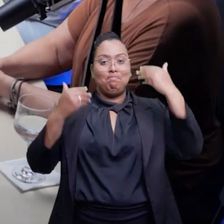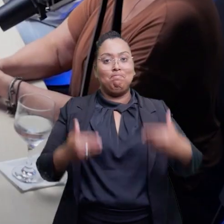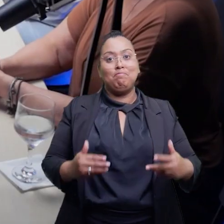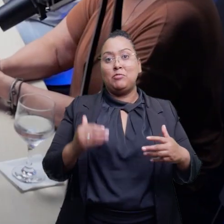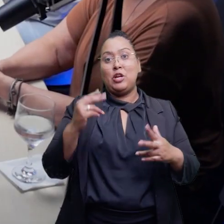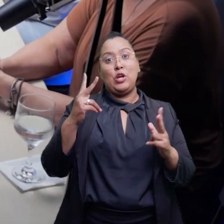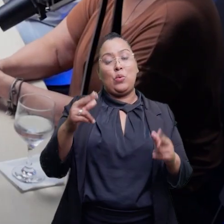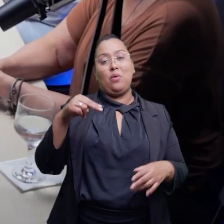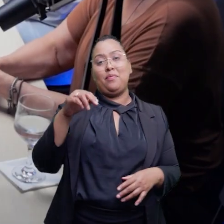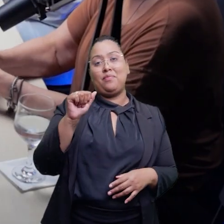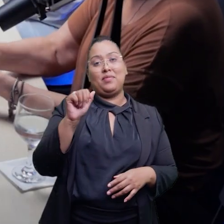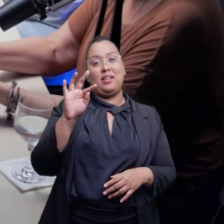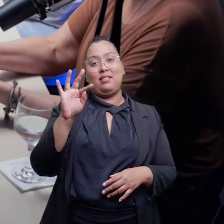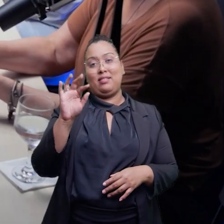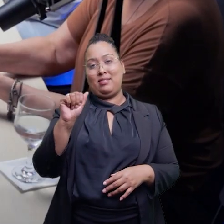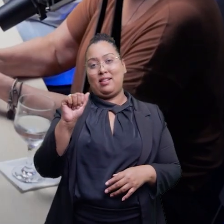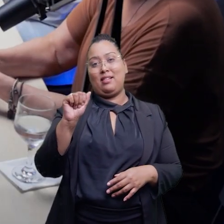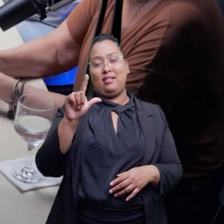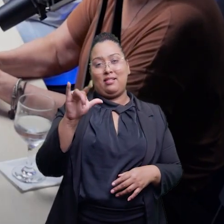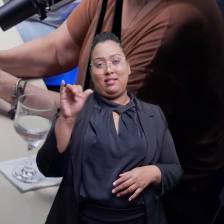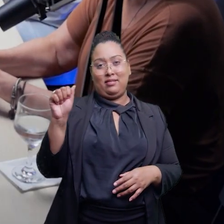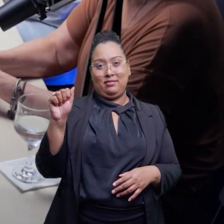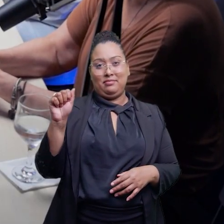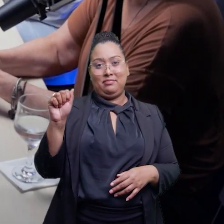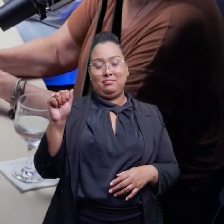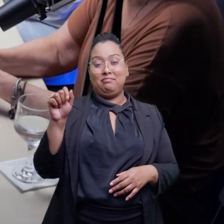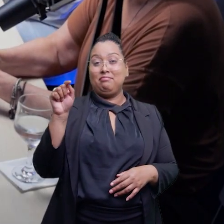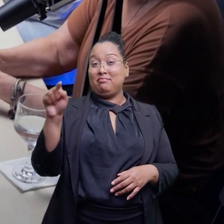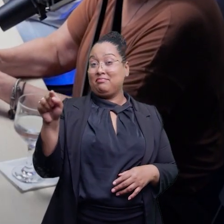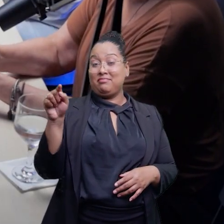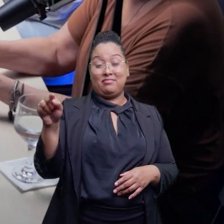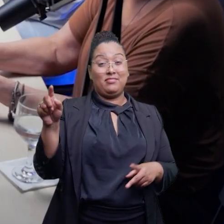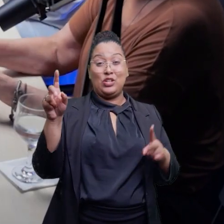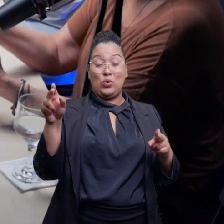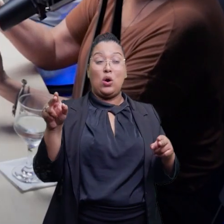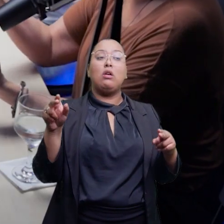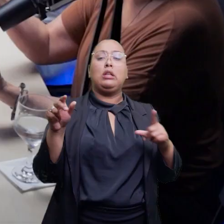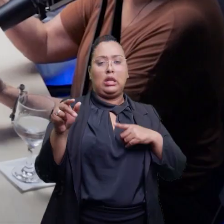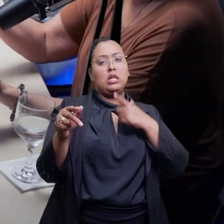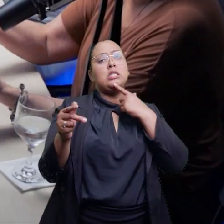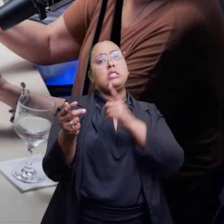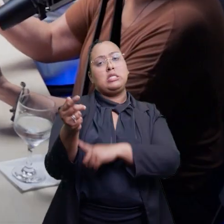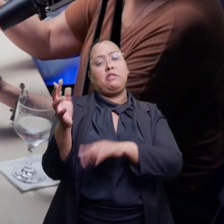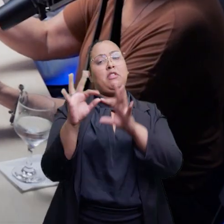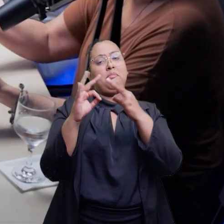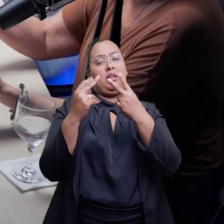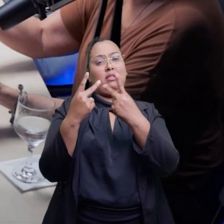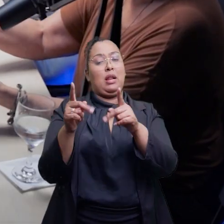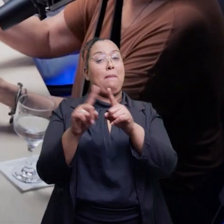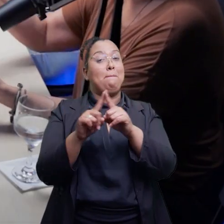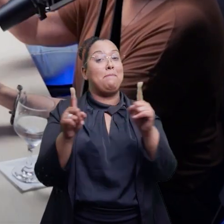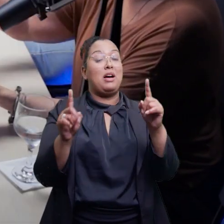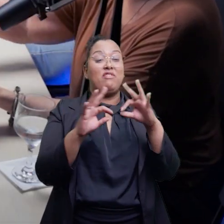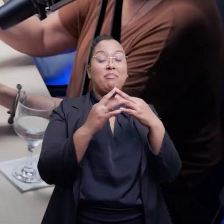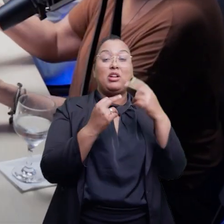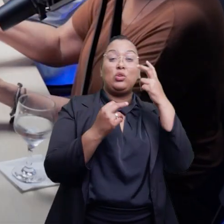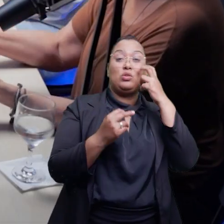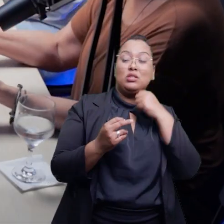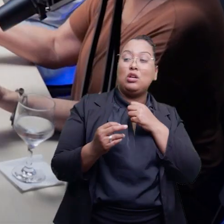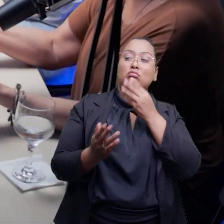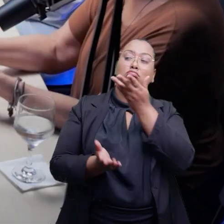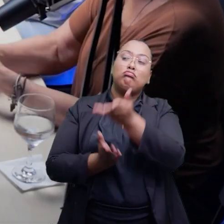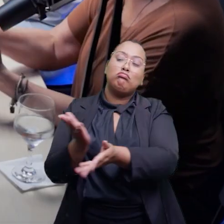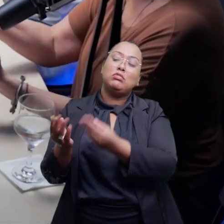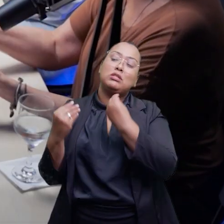mulher como a Natália, né? Ela tem a genética das origens dela, mas ela tem a educação, o afeto, o amor da família